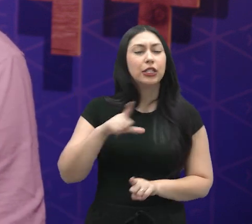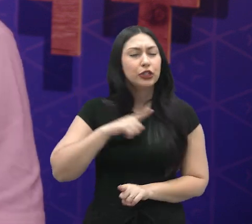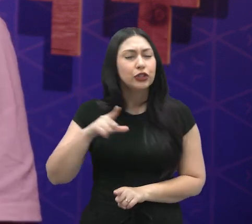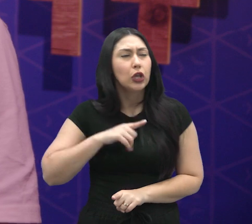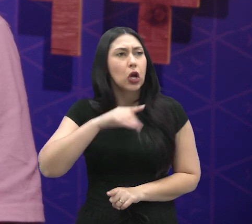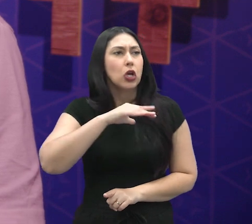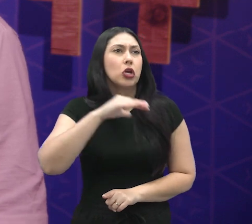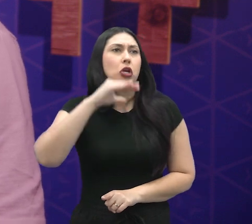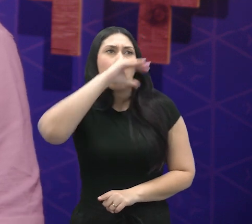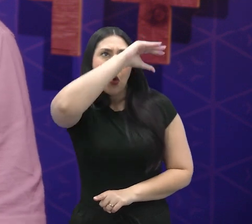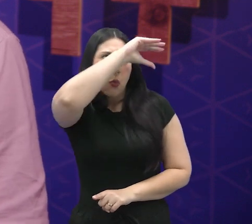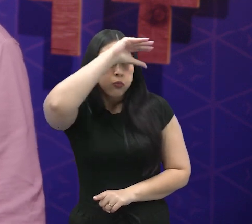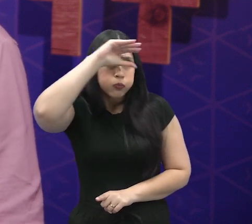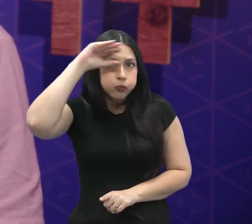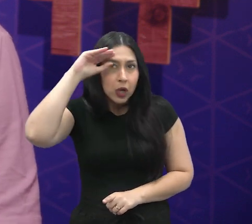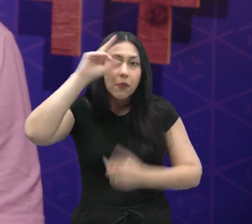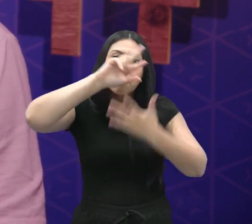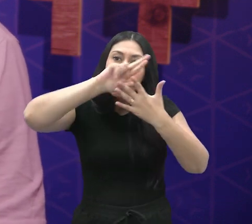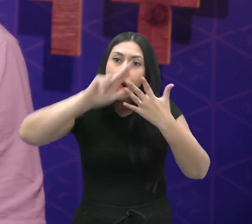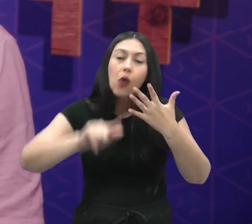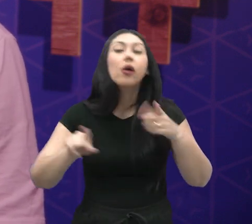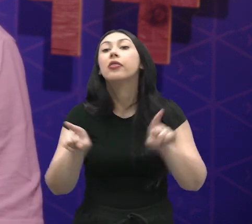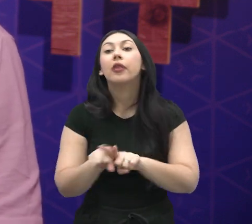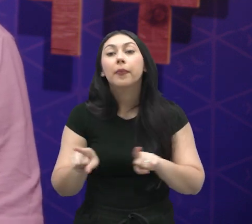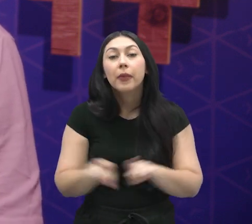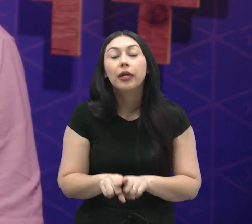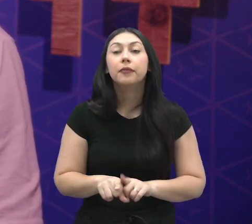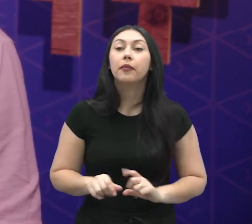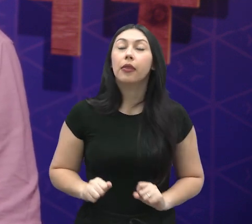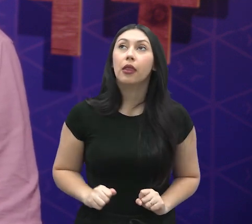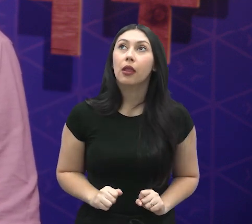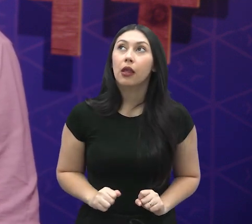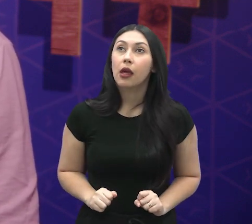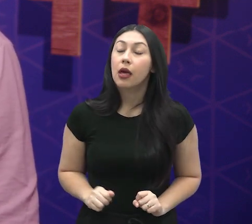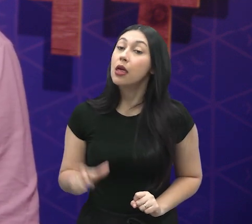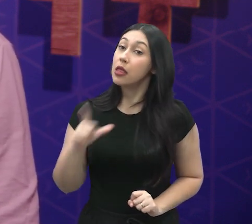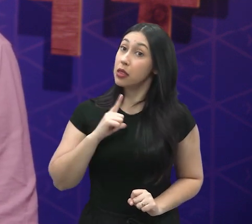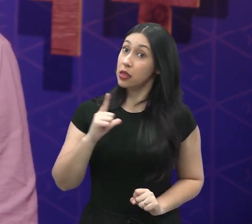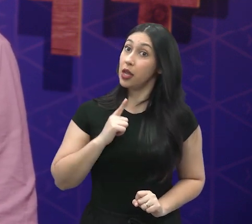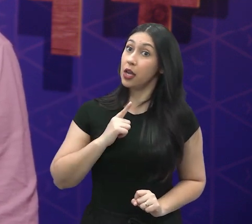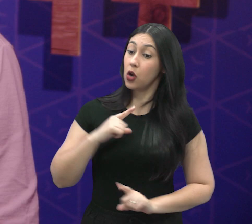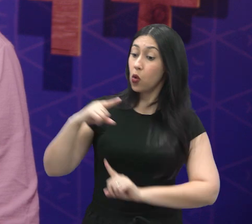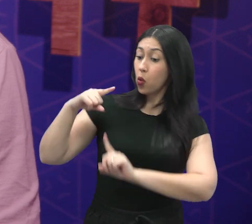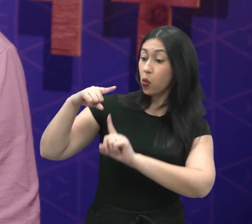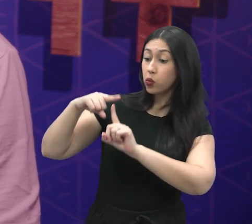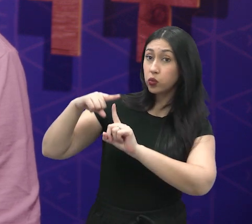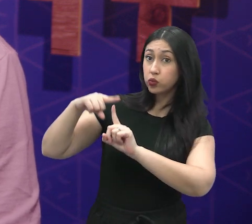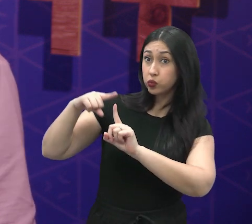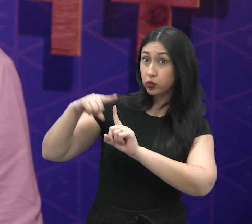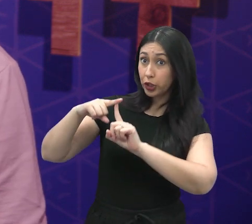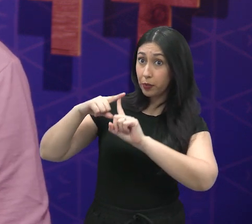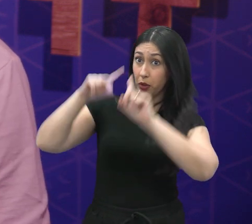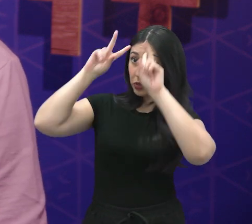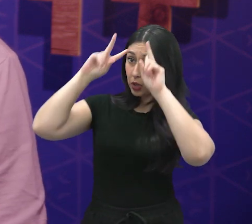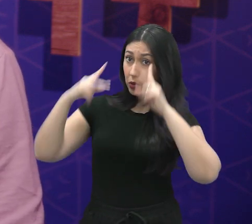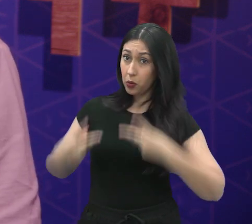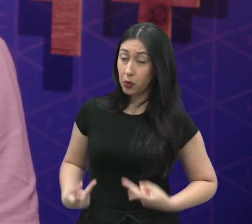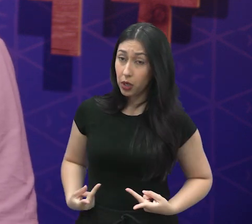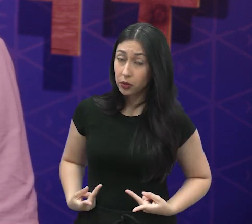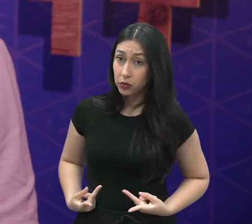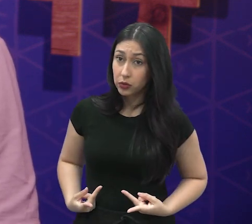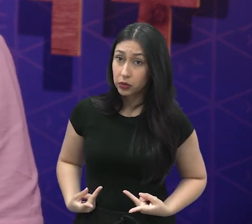neanderthalis e várias outras subespécies. Tem, por exemplo, uma subespécie de